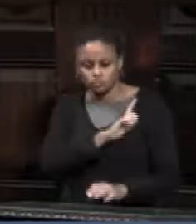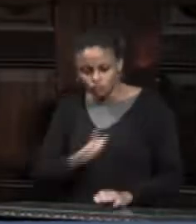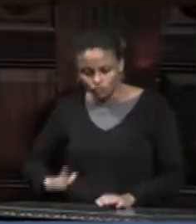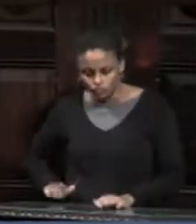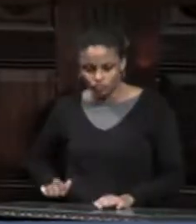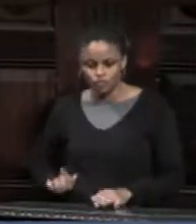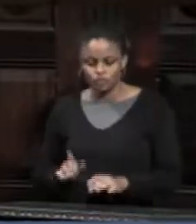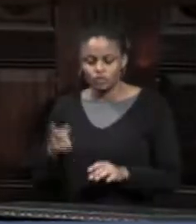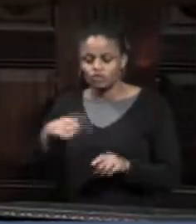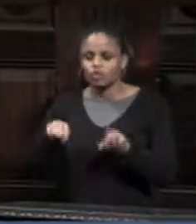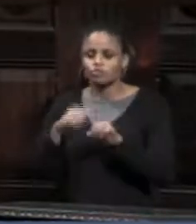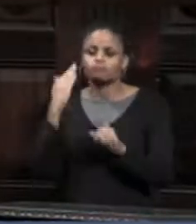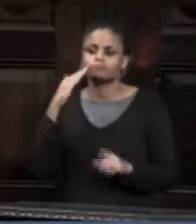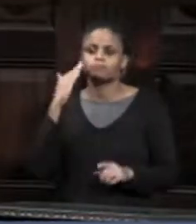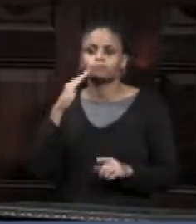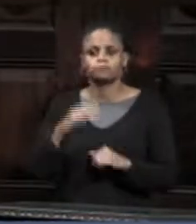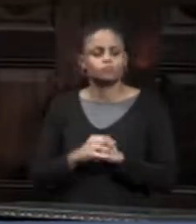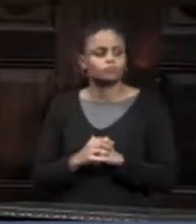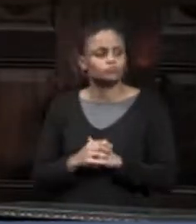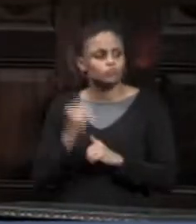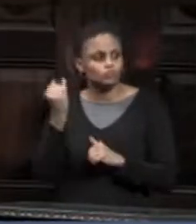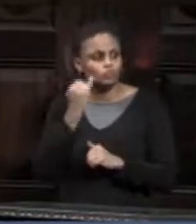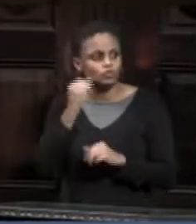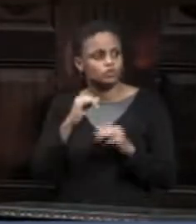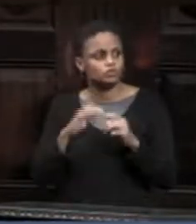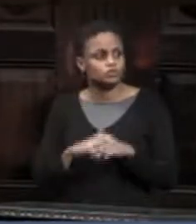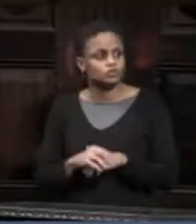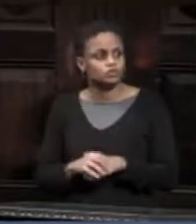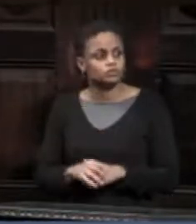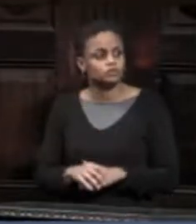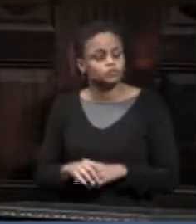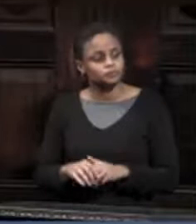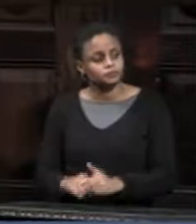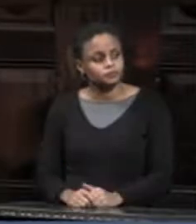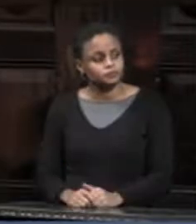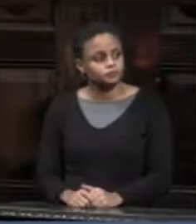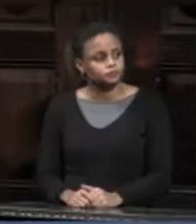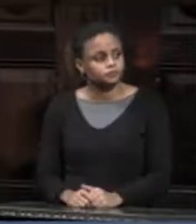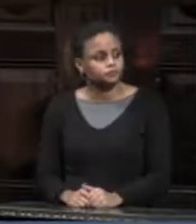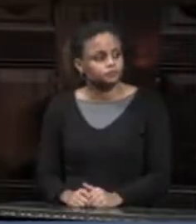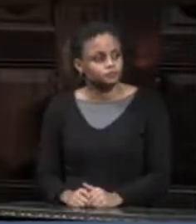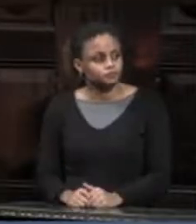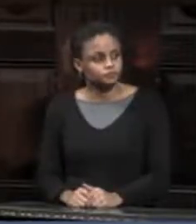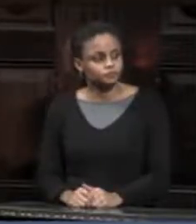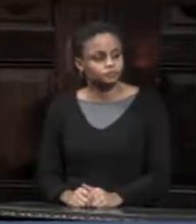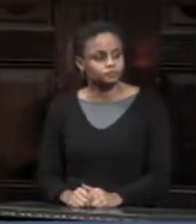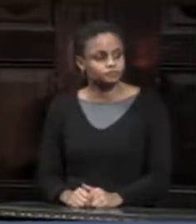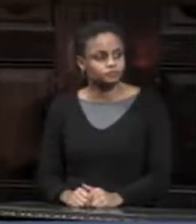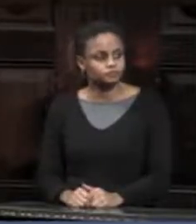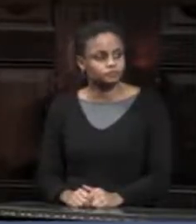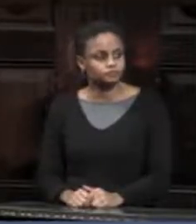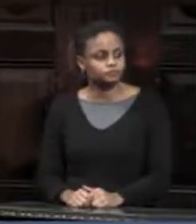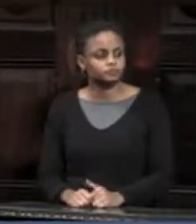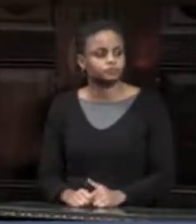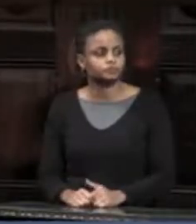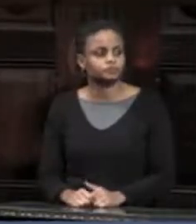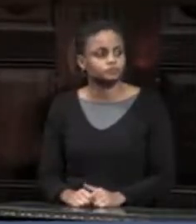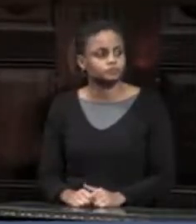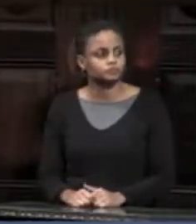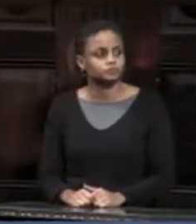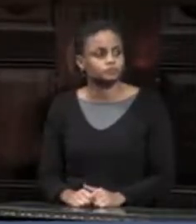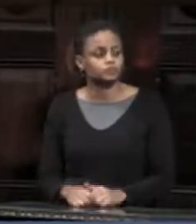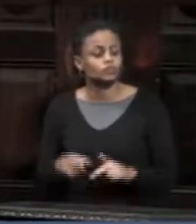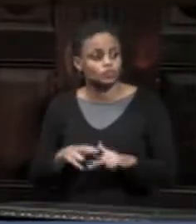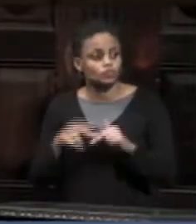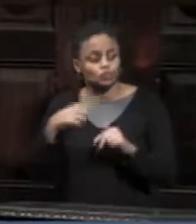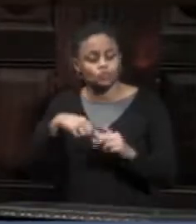entendemos. Esse foi um fator de grande importância nessa decisão de aceitar esse